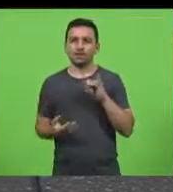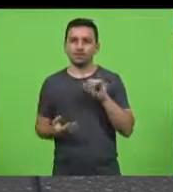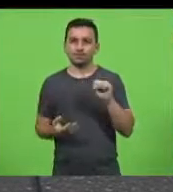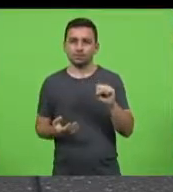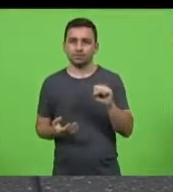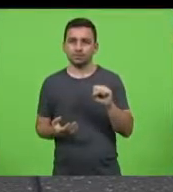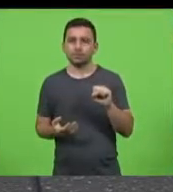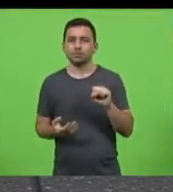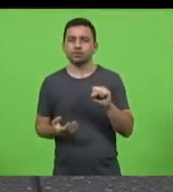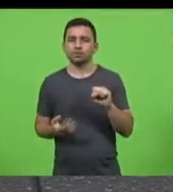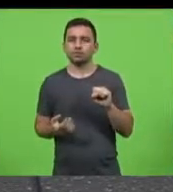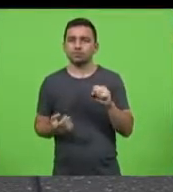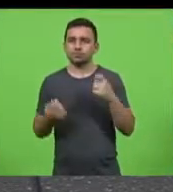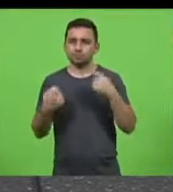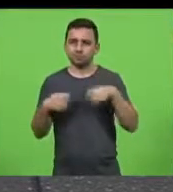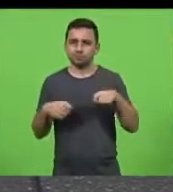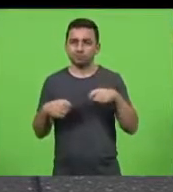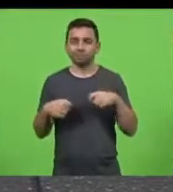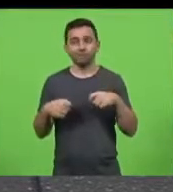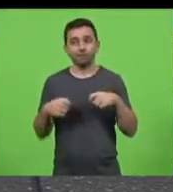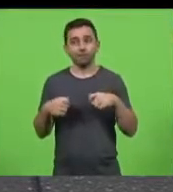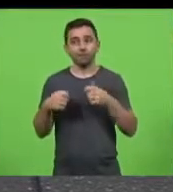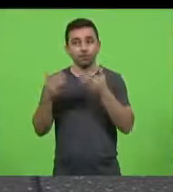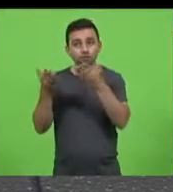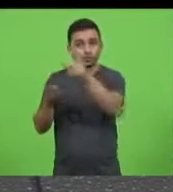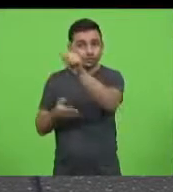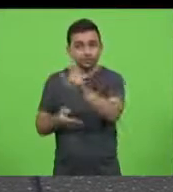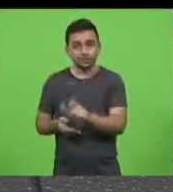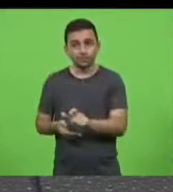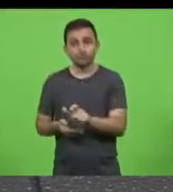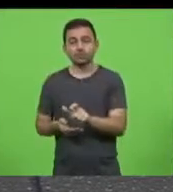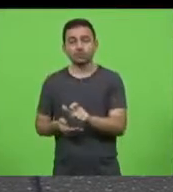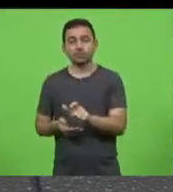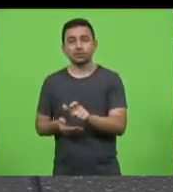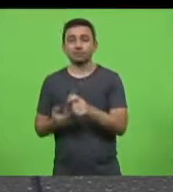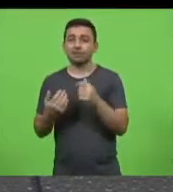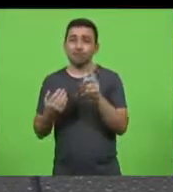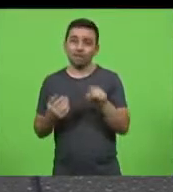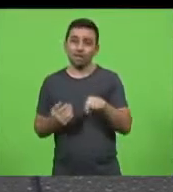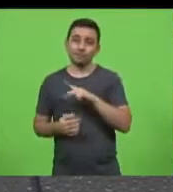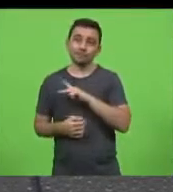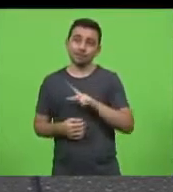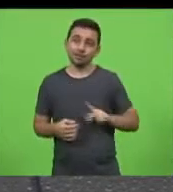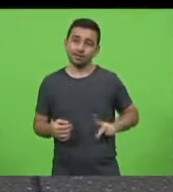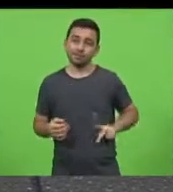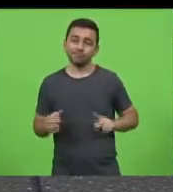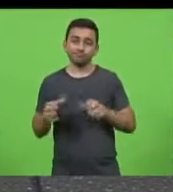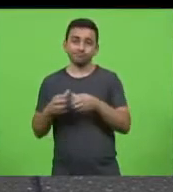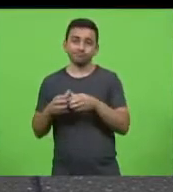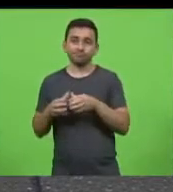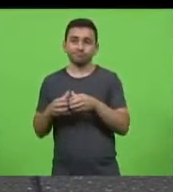tratar exatamente consigo, mas como é o presidente do colegiado,